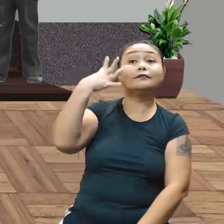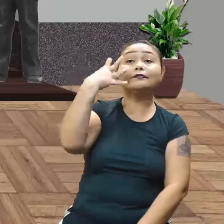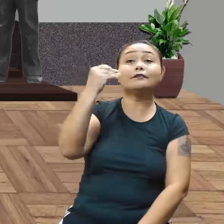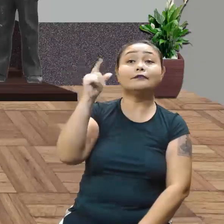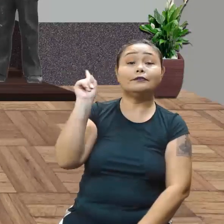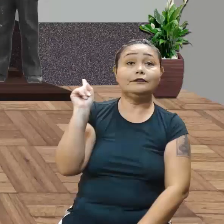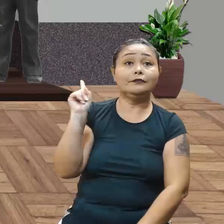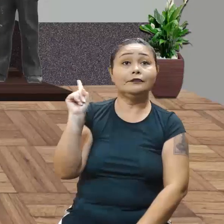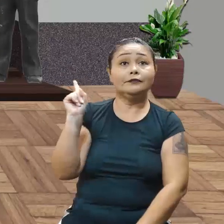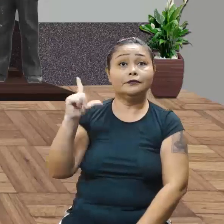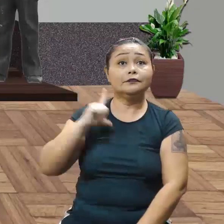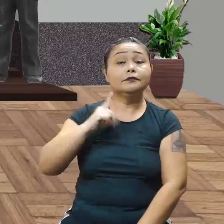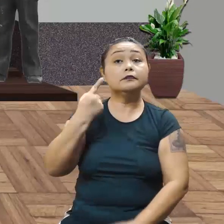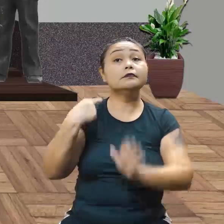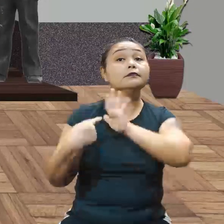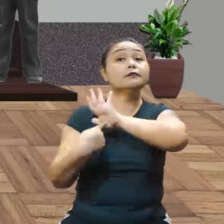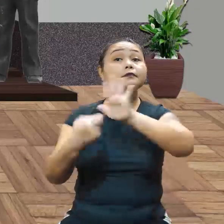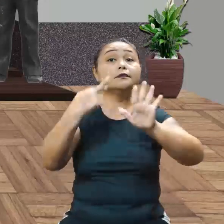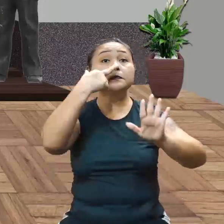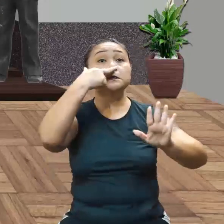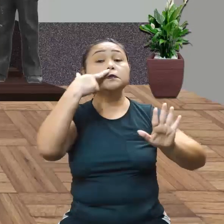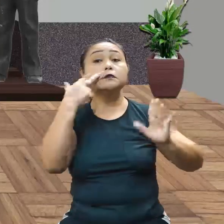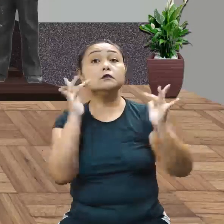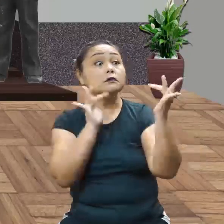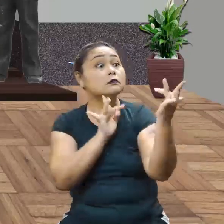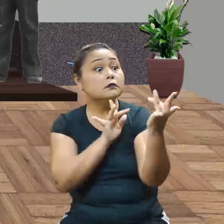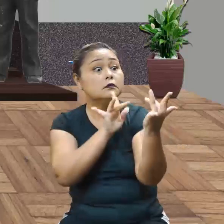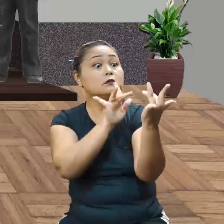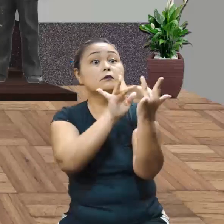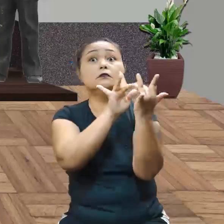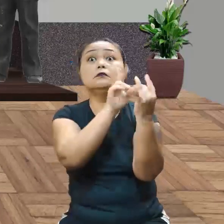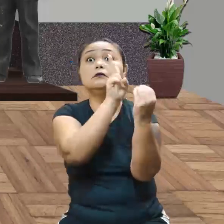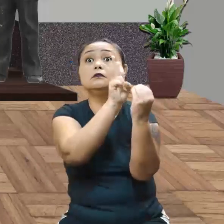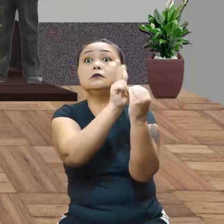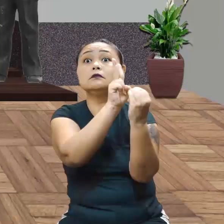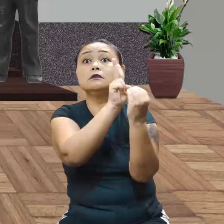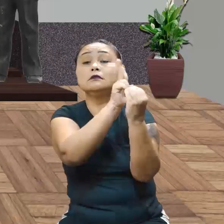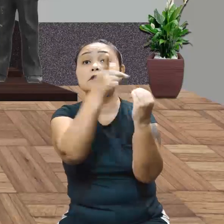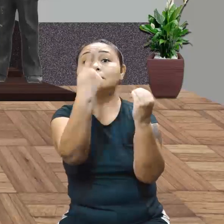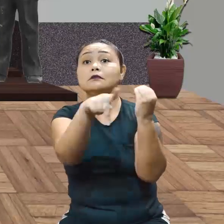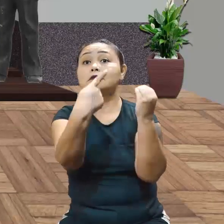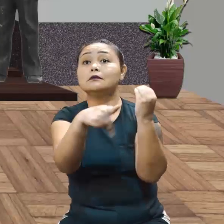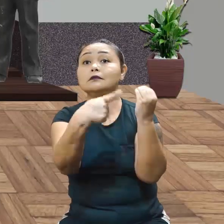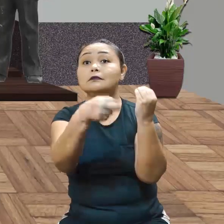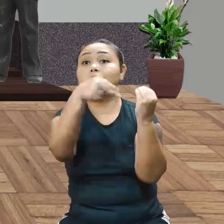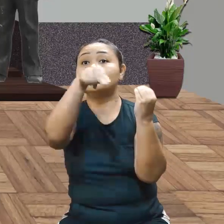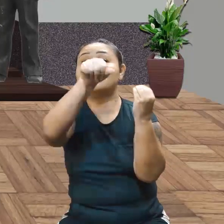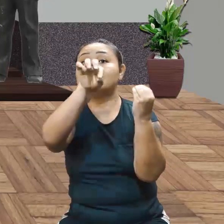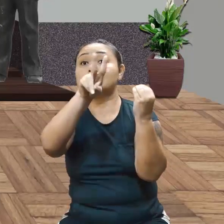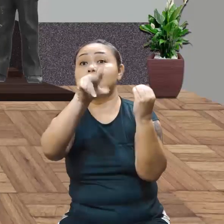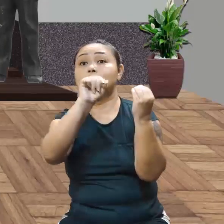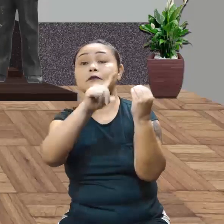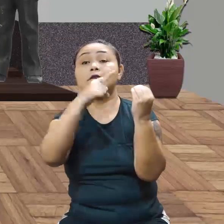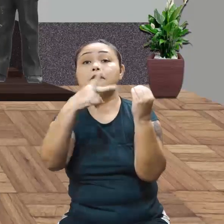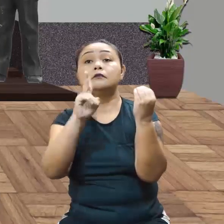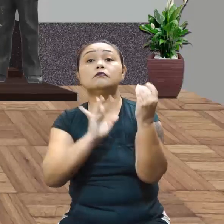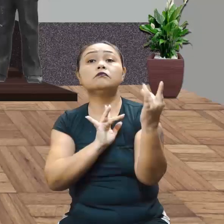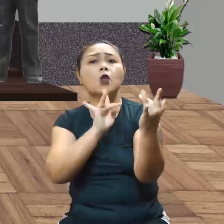aí. Nessa outra foto, mostra Rondon fazendo esse contato com esses povos nativos. Esse